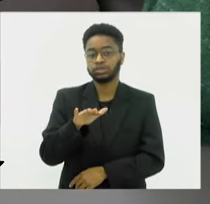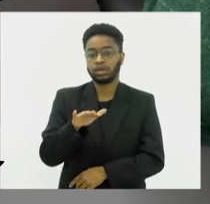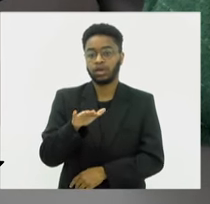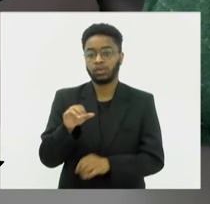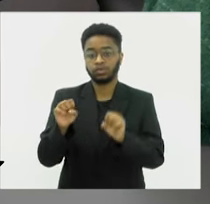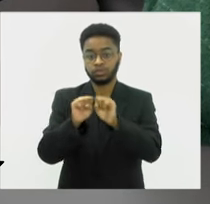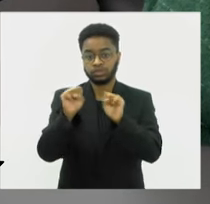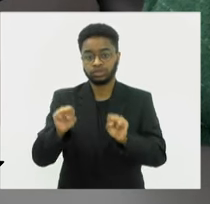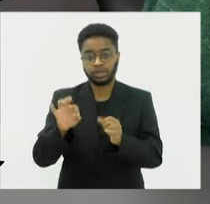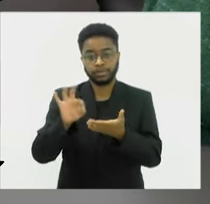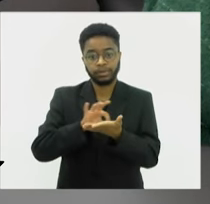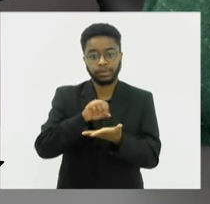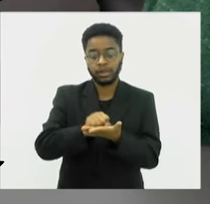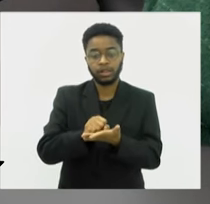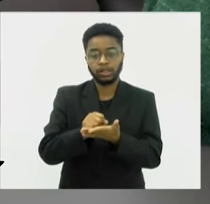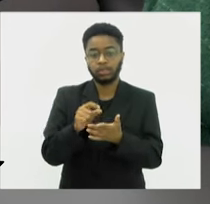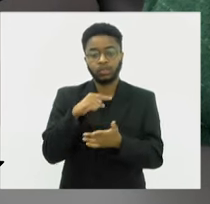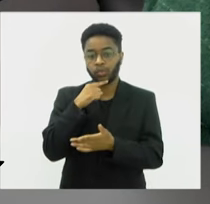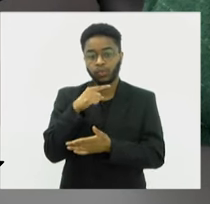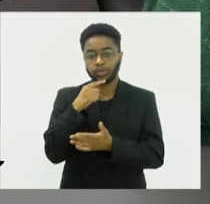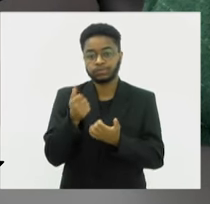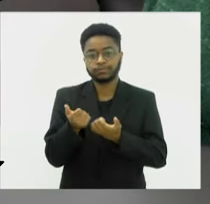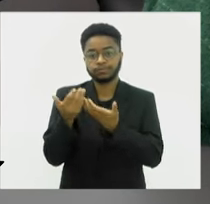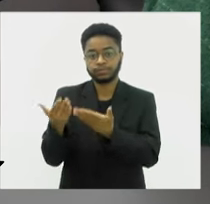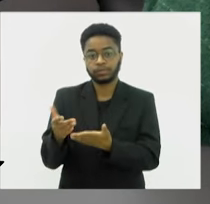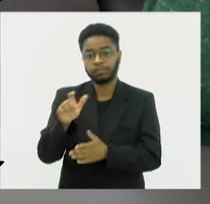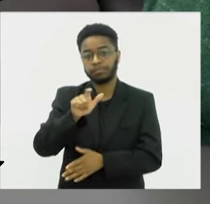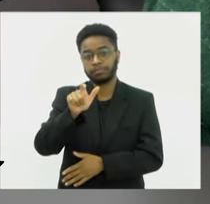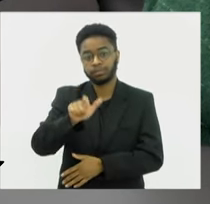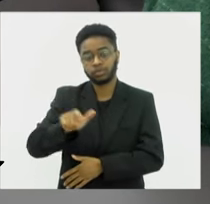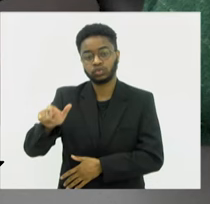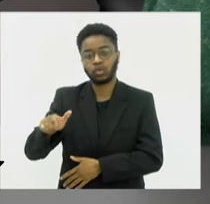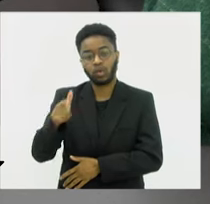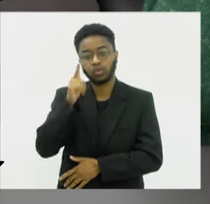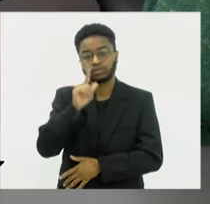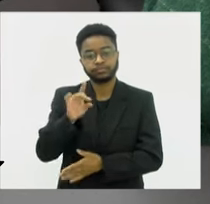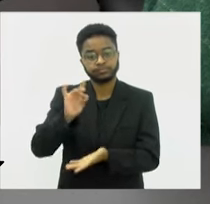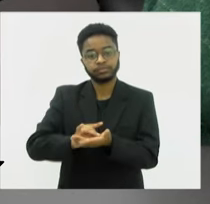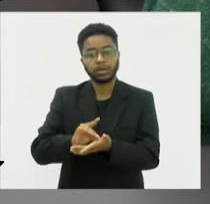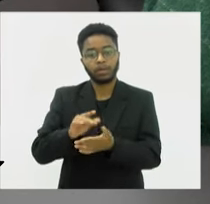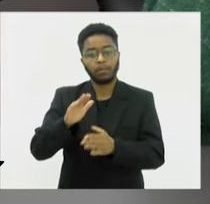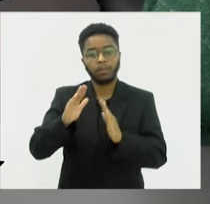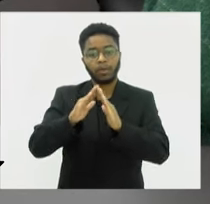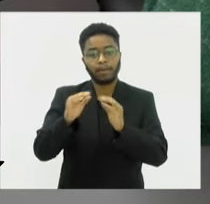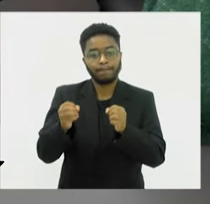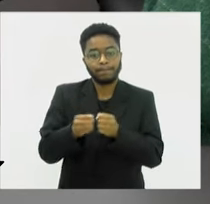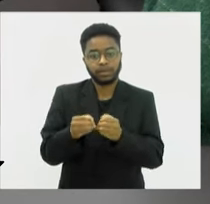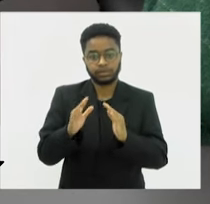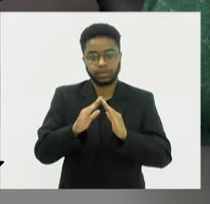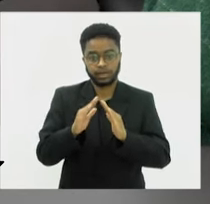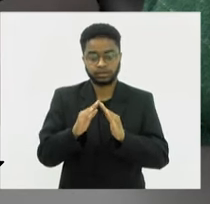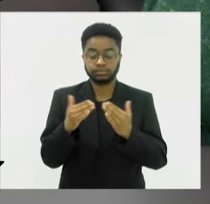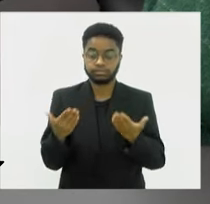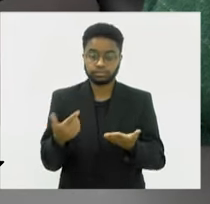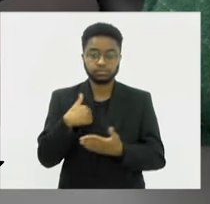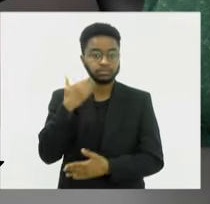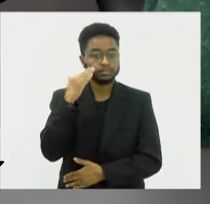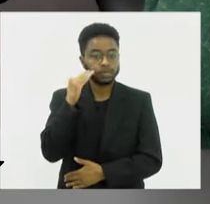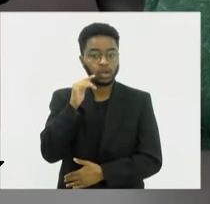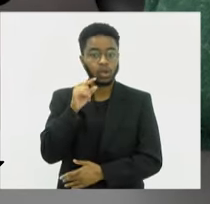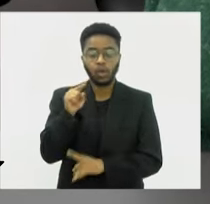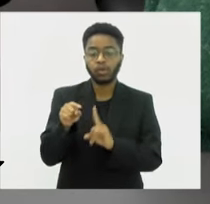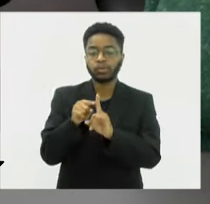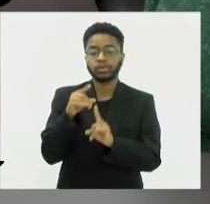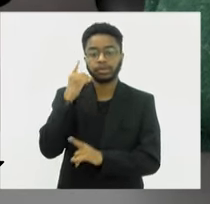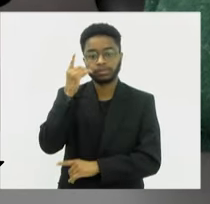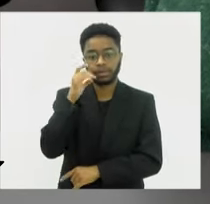de matrícula não garante ao estudante que ele necessariamente vai estar na unidade escolar mais perto de casa. Então, eu entendo que o objetivo da deputada Érica é garantir essa